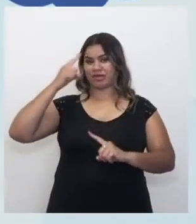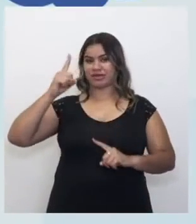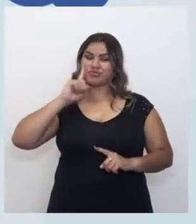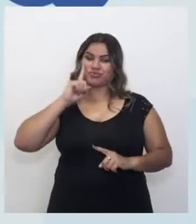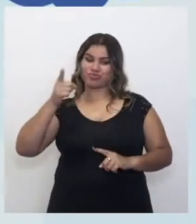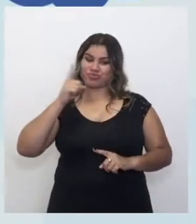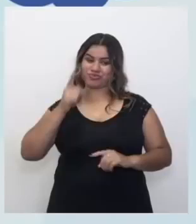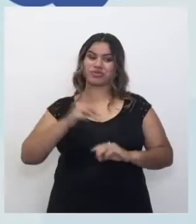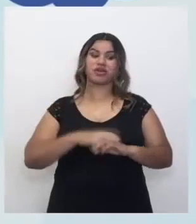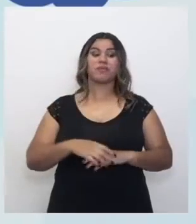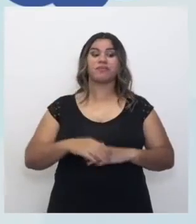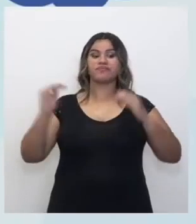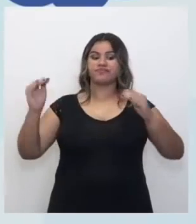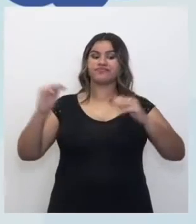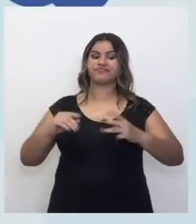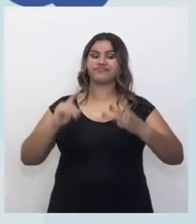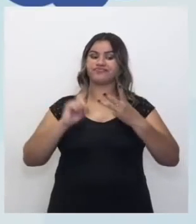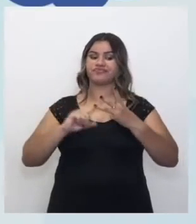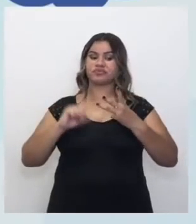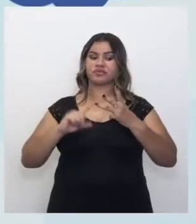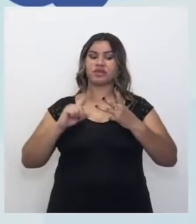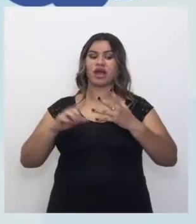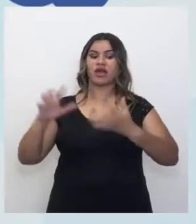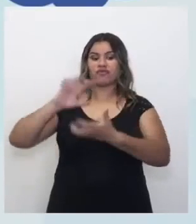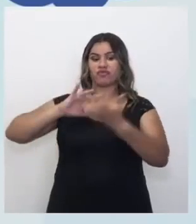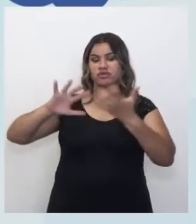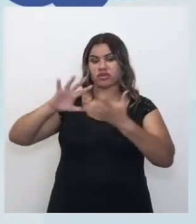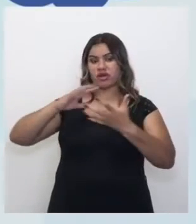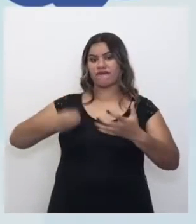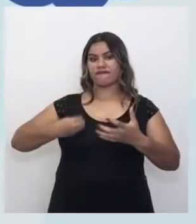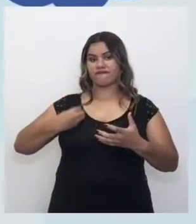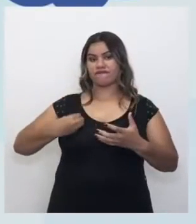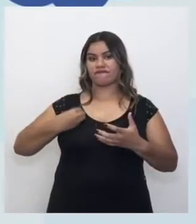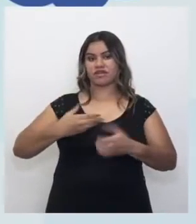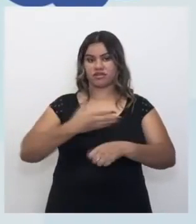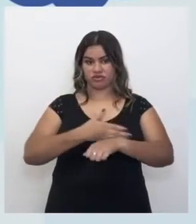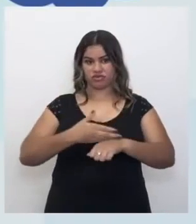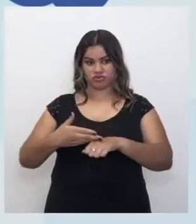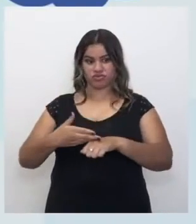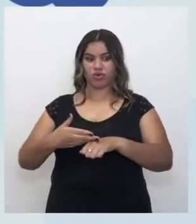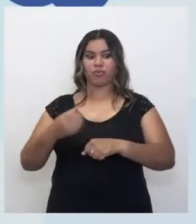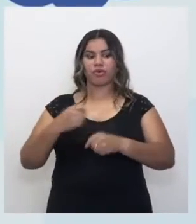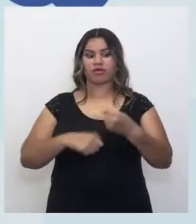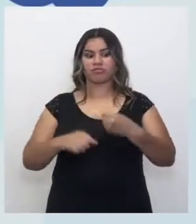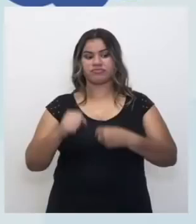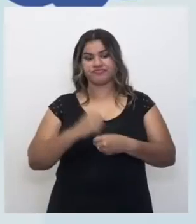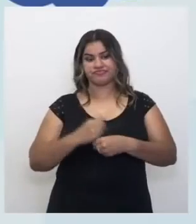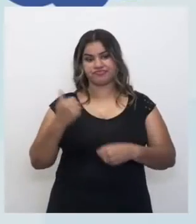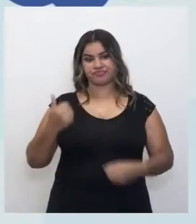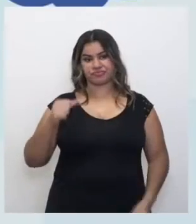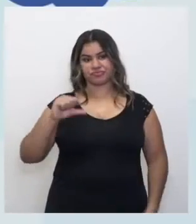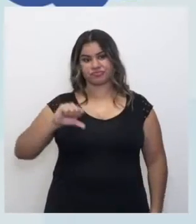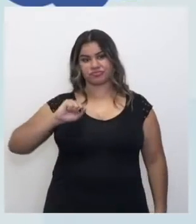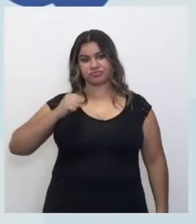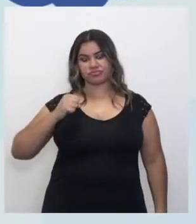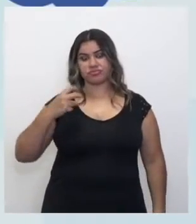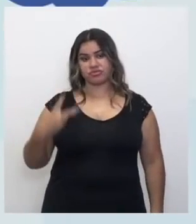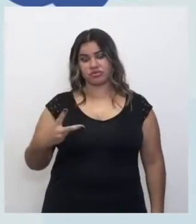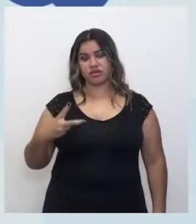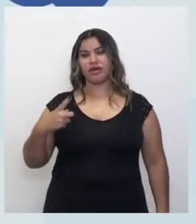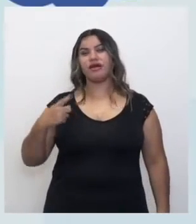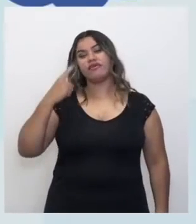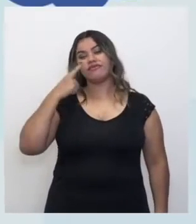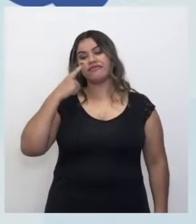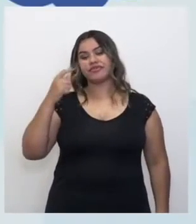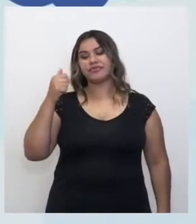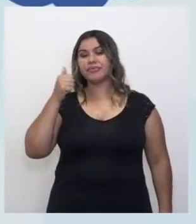1991, né? E A Revolução da Vida Cotidiana, lá em 1982, para vocês verem que a preocupação dessa